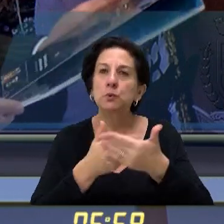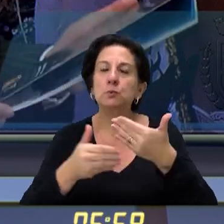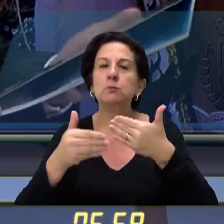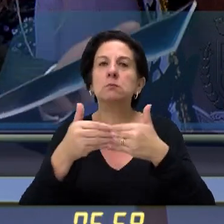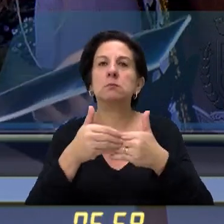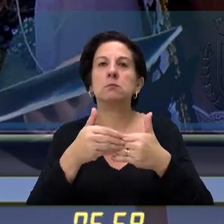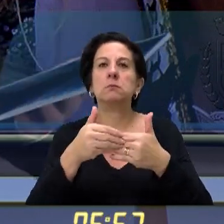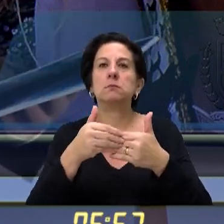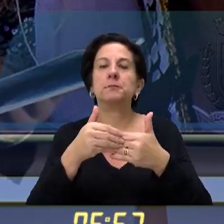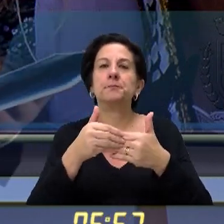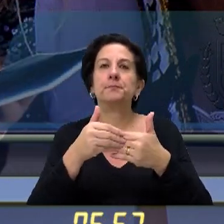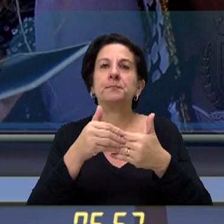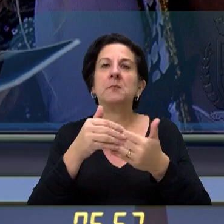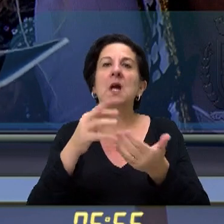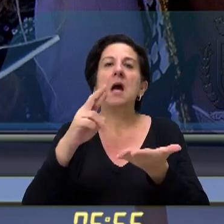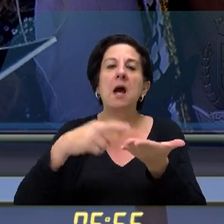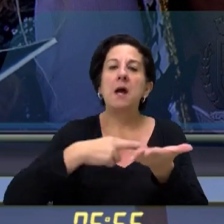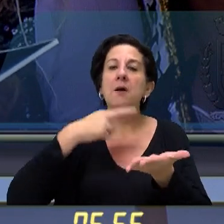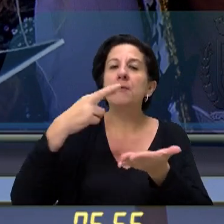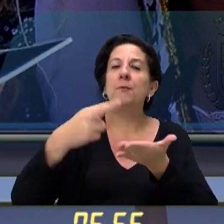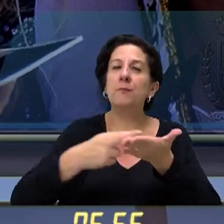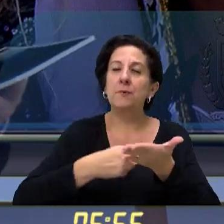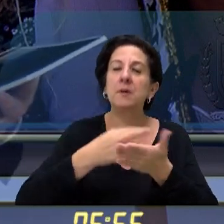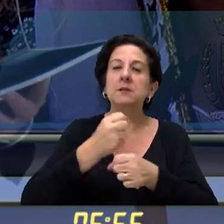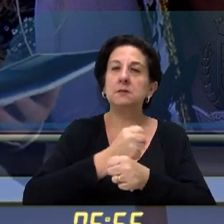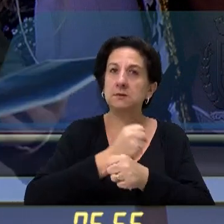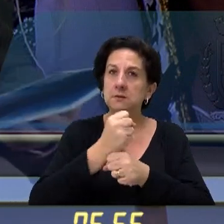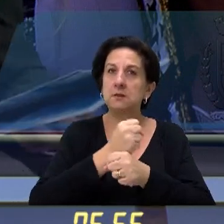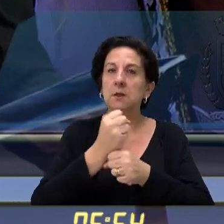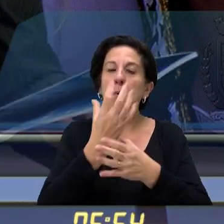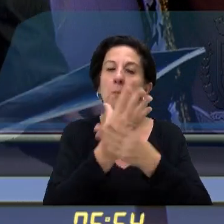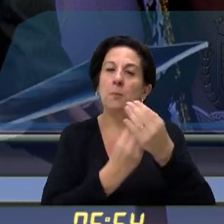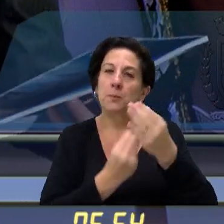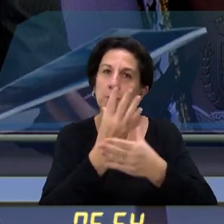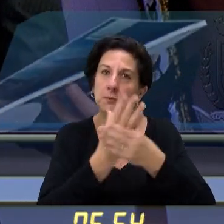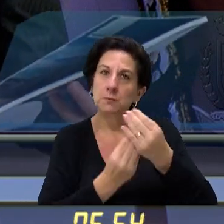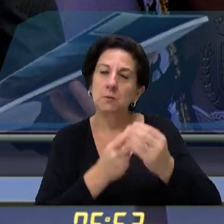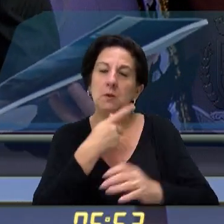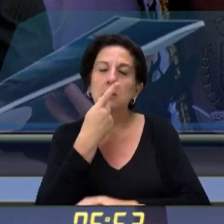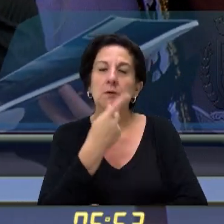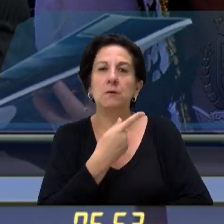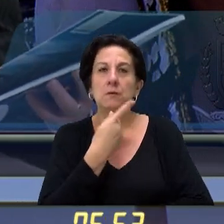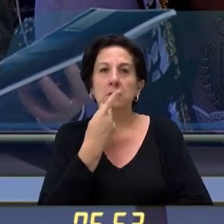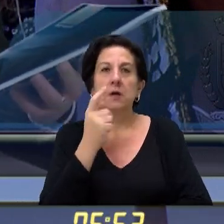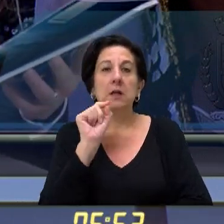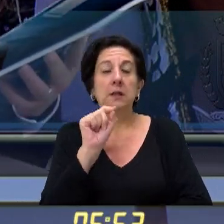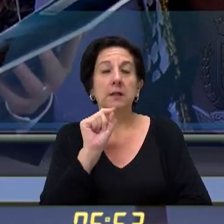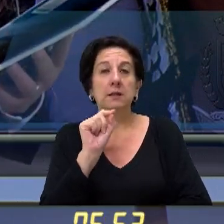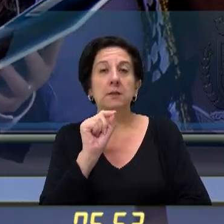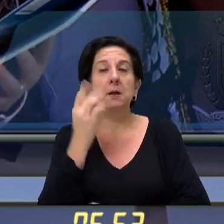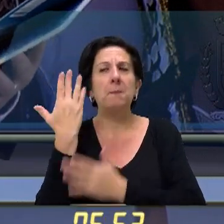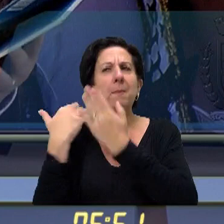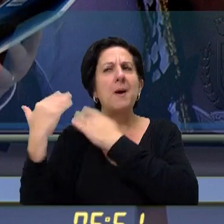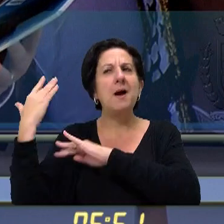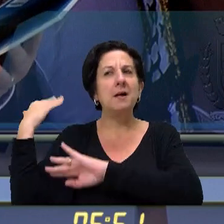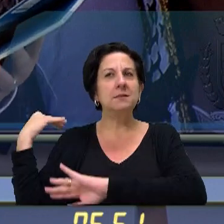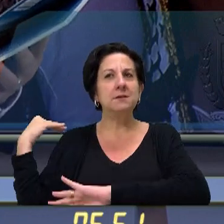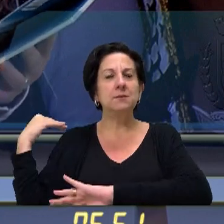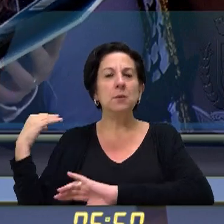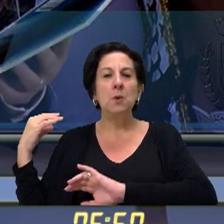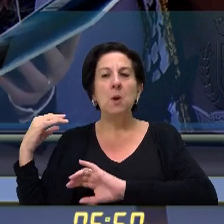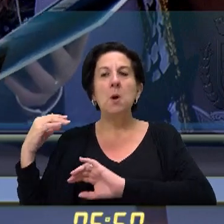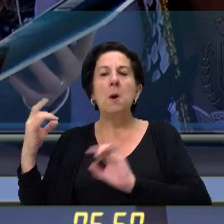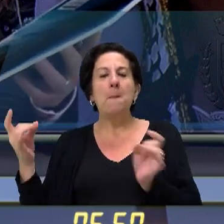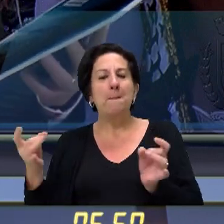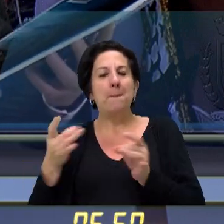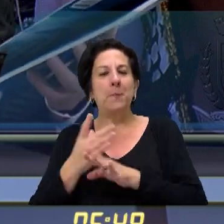o anuário que a Gazeta todos os anos ela produz. Então diz aqui, inspirada no passado, pronta para